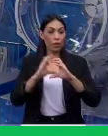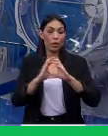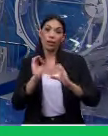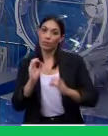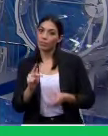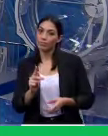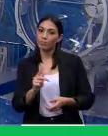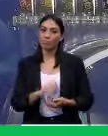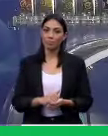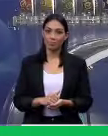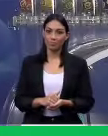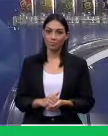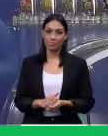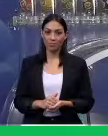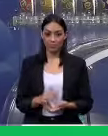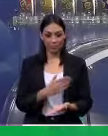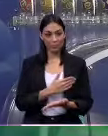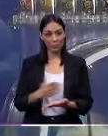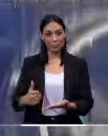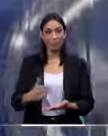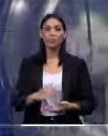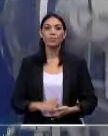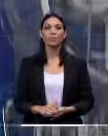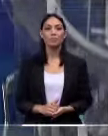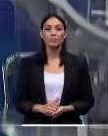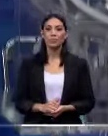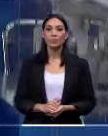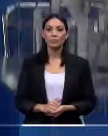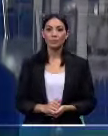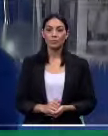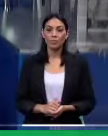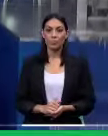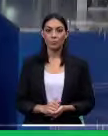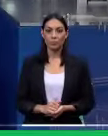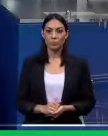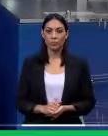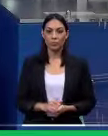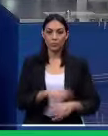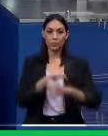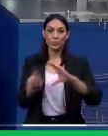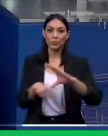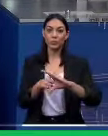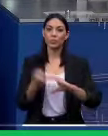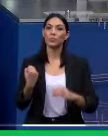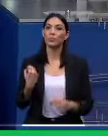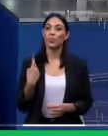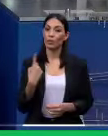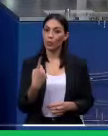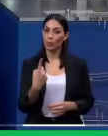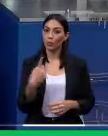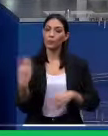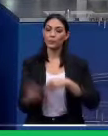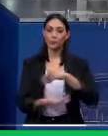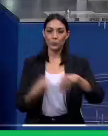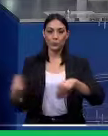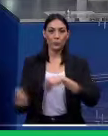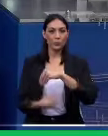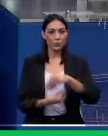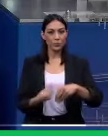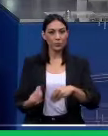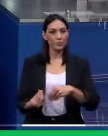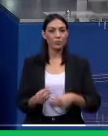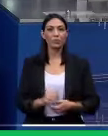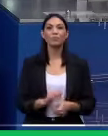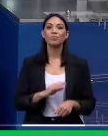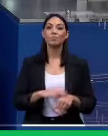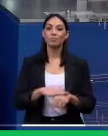estão posicionadas. Valendo! Nosso globo número 1 está girando, embaralhando as bolas